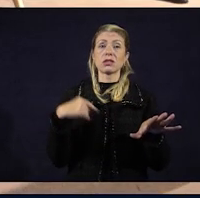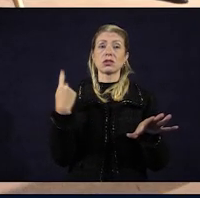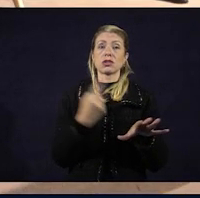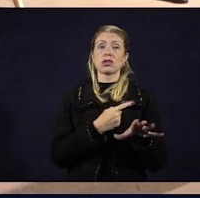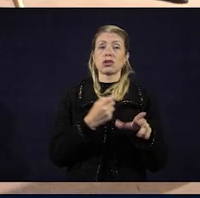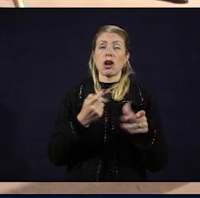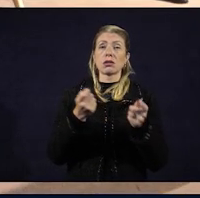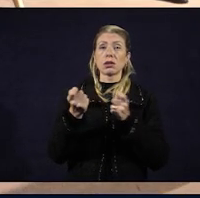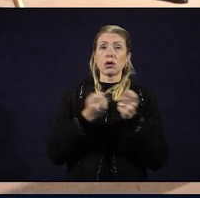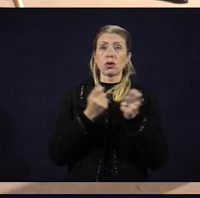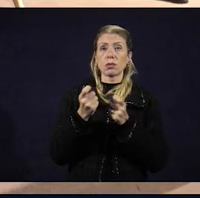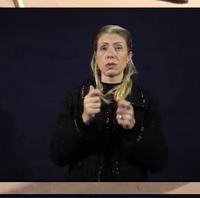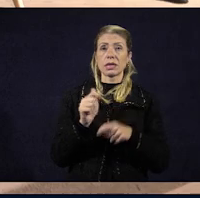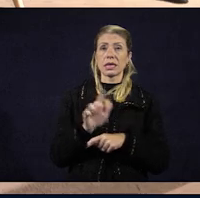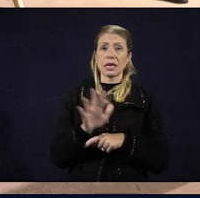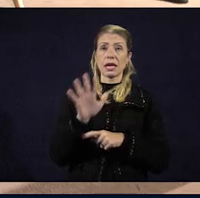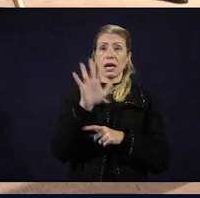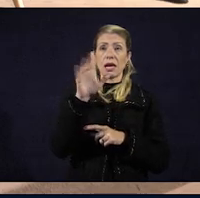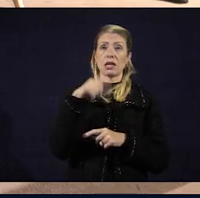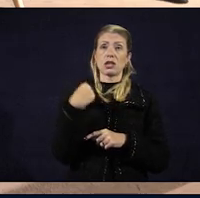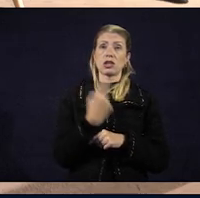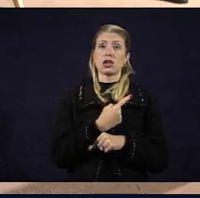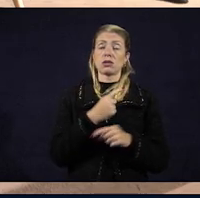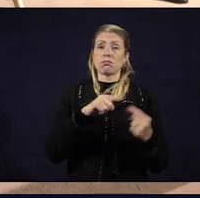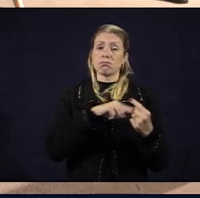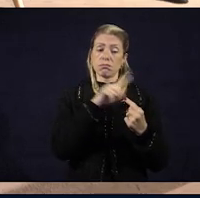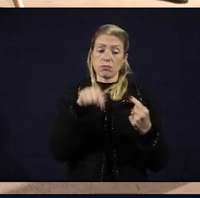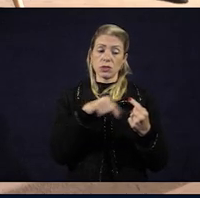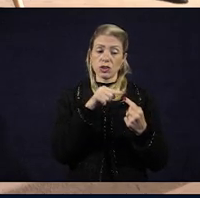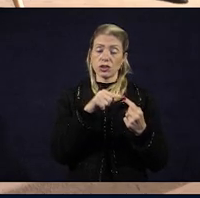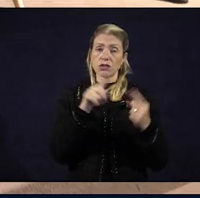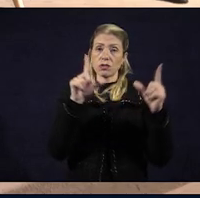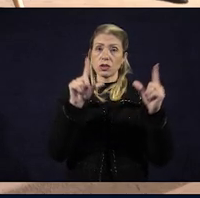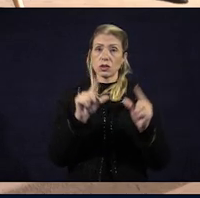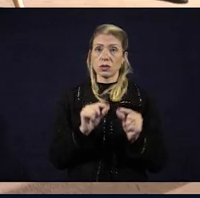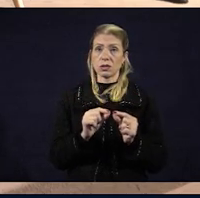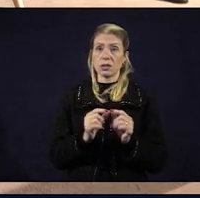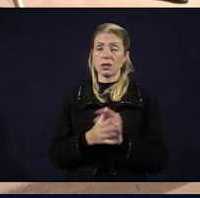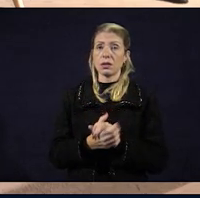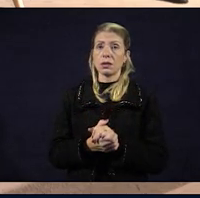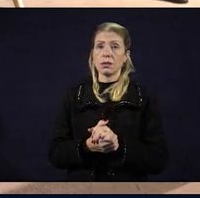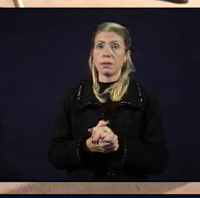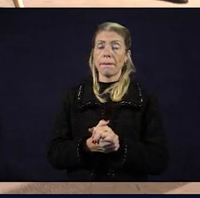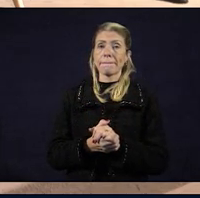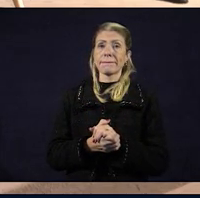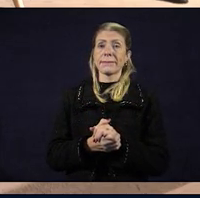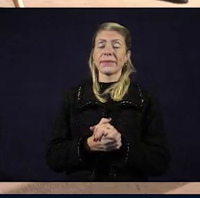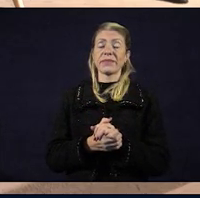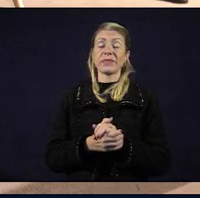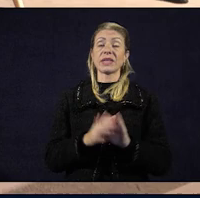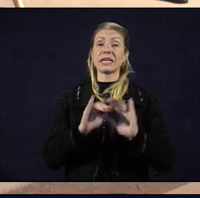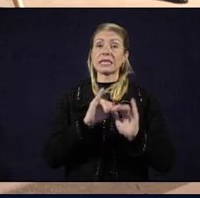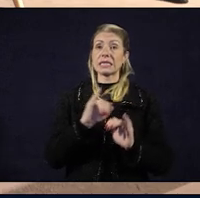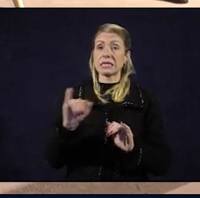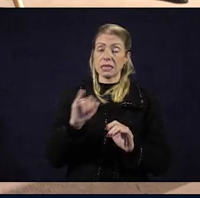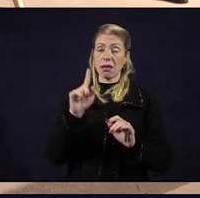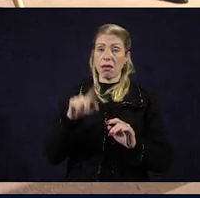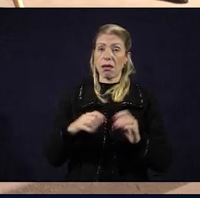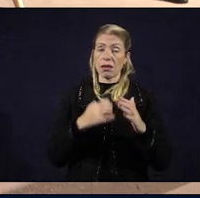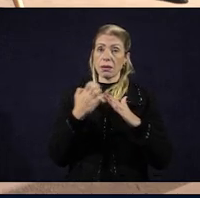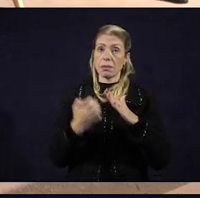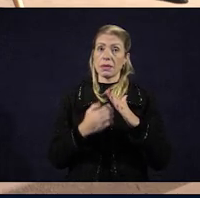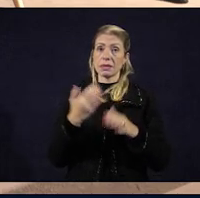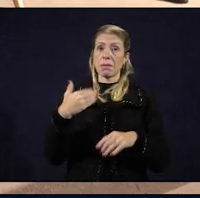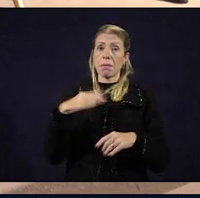meta de net zero é reduzir nós vamos ser com s com essa estratégia ser a empresa mais competitiva